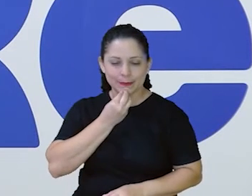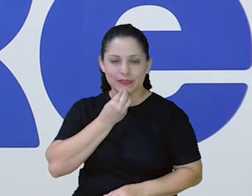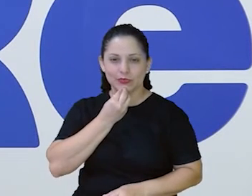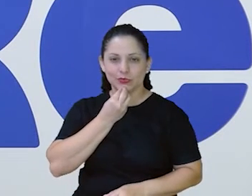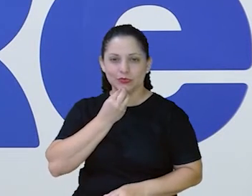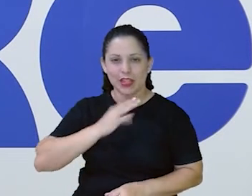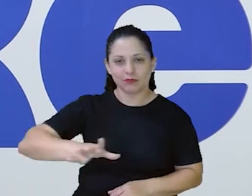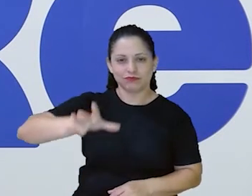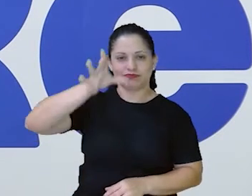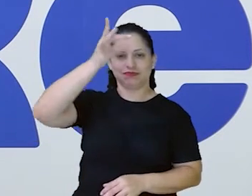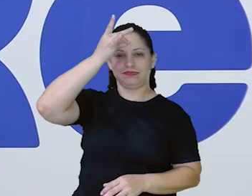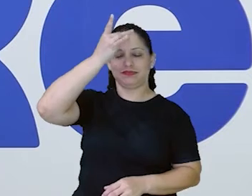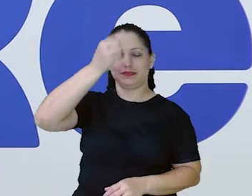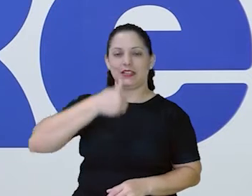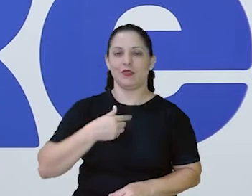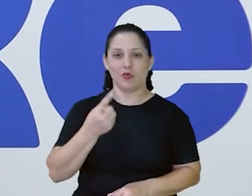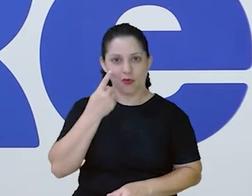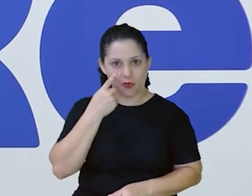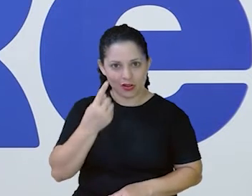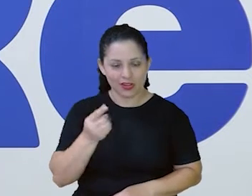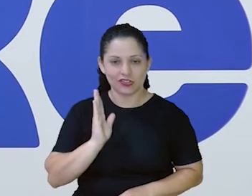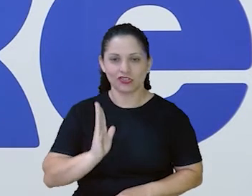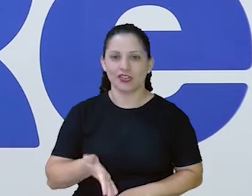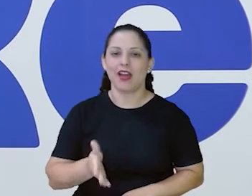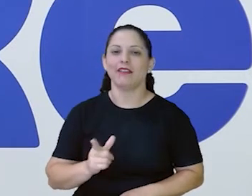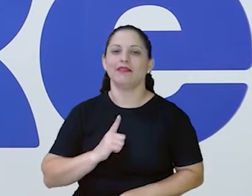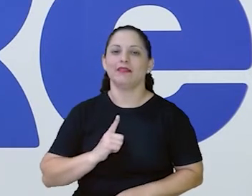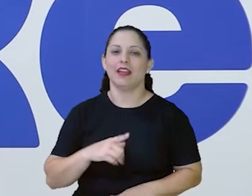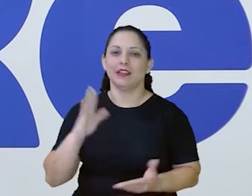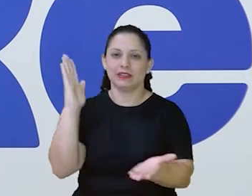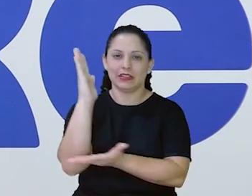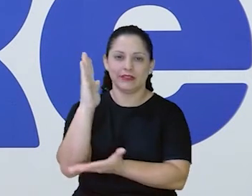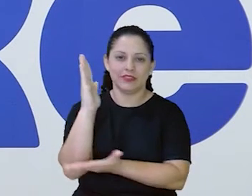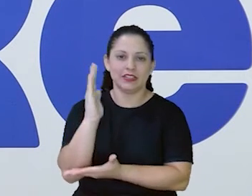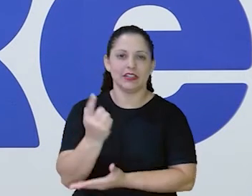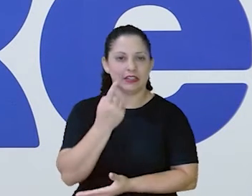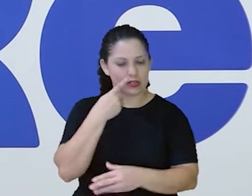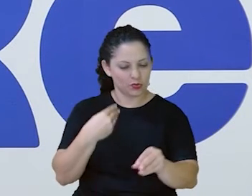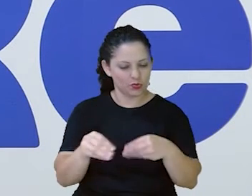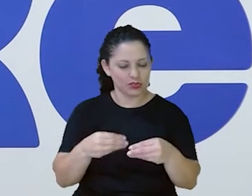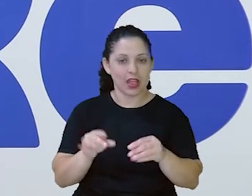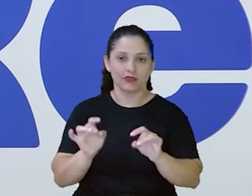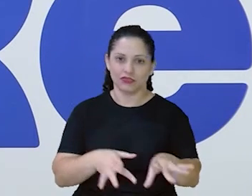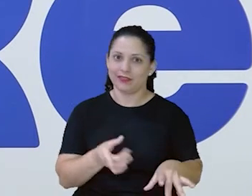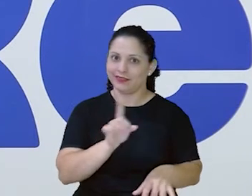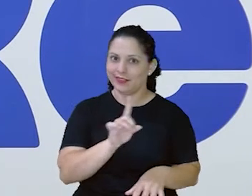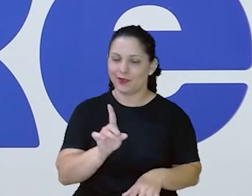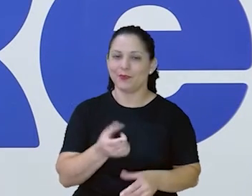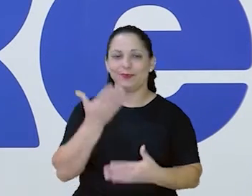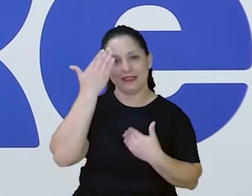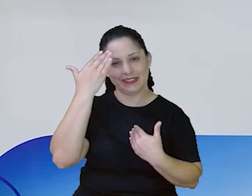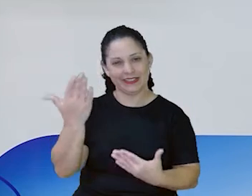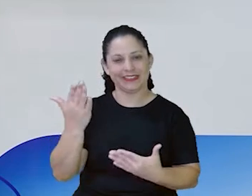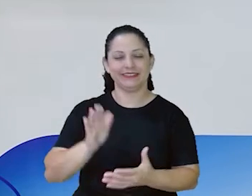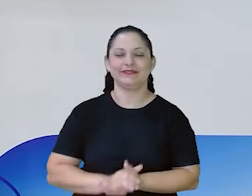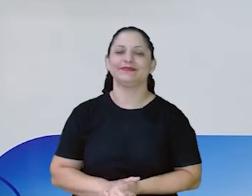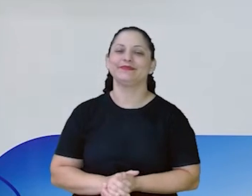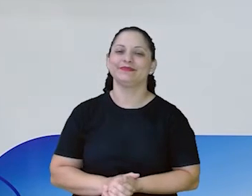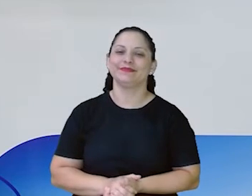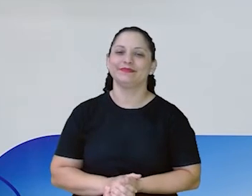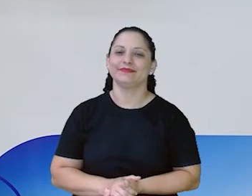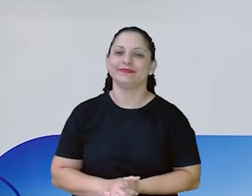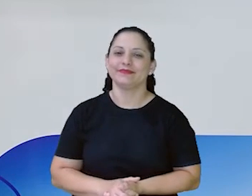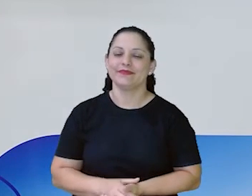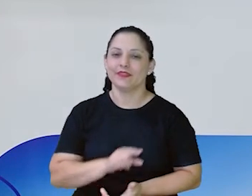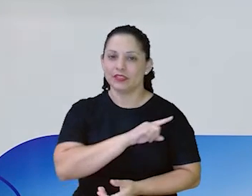já estou de olho aqui no saco, na garrafinha que fica no chão. Muito obrigada, gente. Até a próxima. Então é